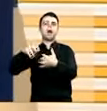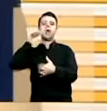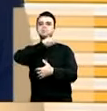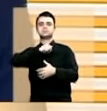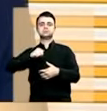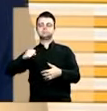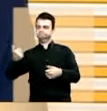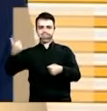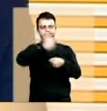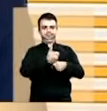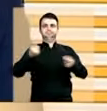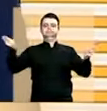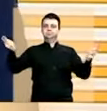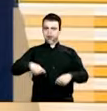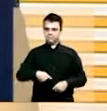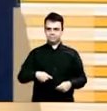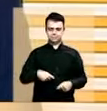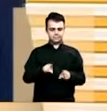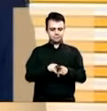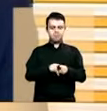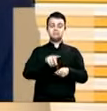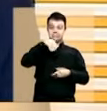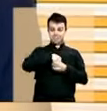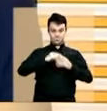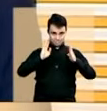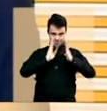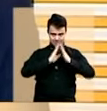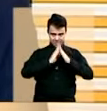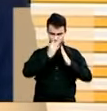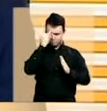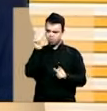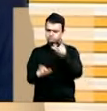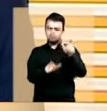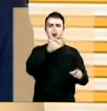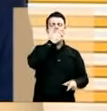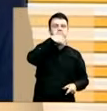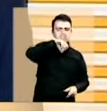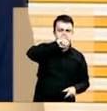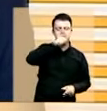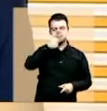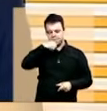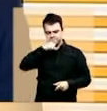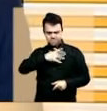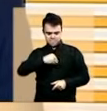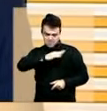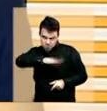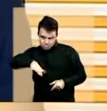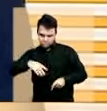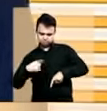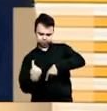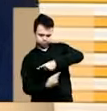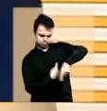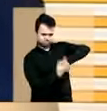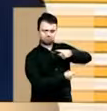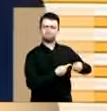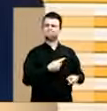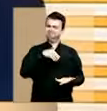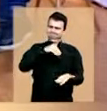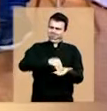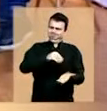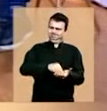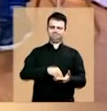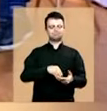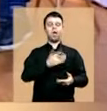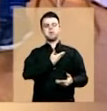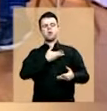menos. Em casa as pessoas não conseguem ser eficientes, um bom pai, uma boa mãe, um bom filho. Aí você